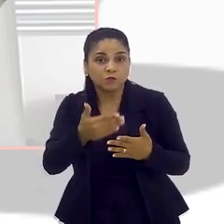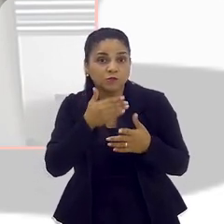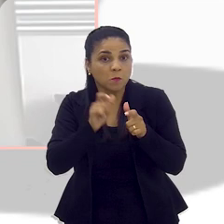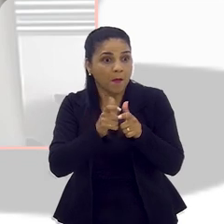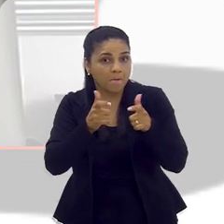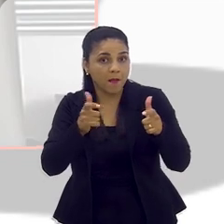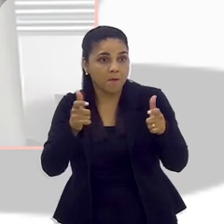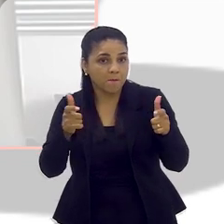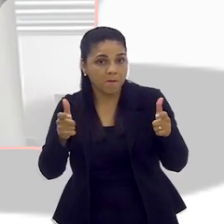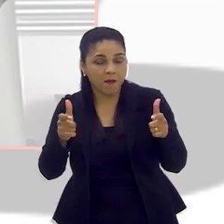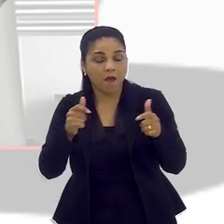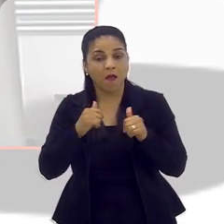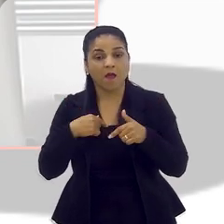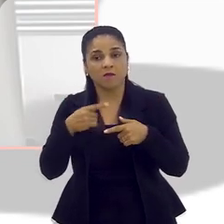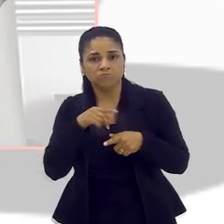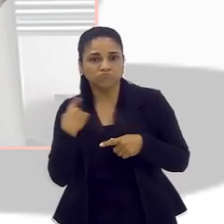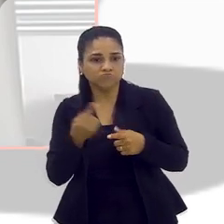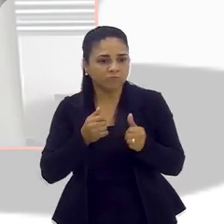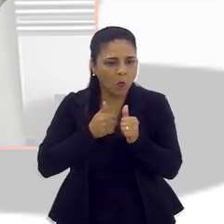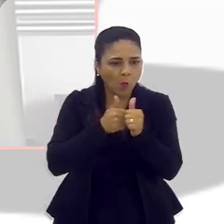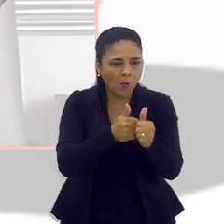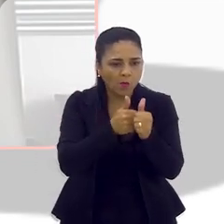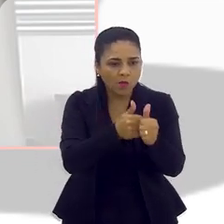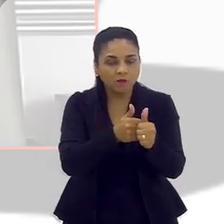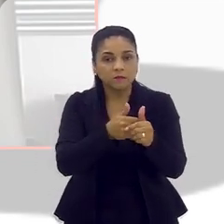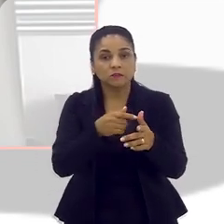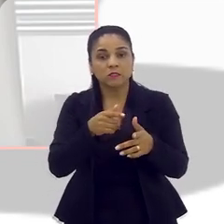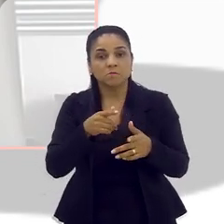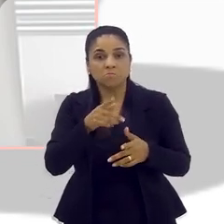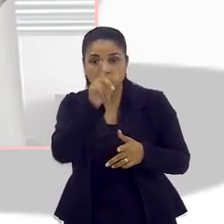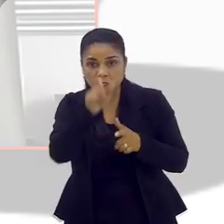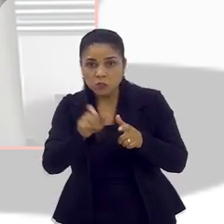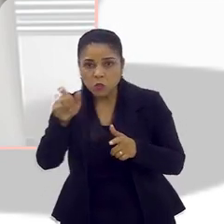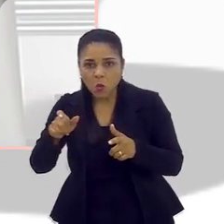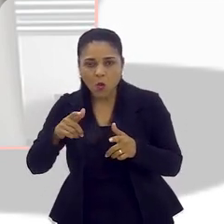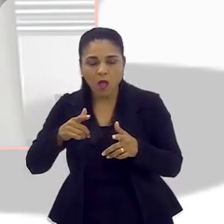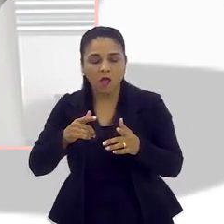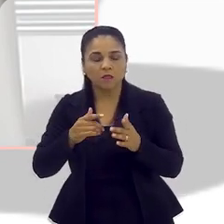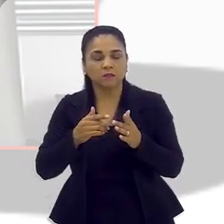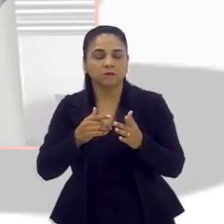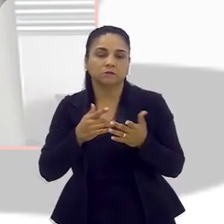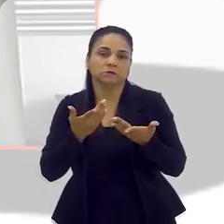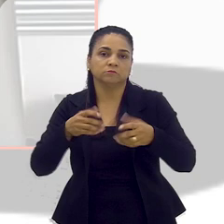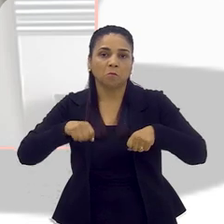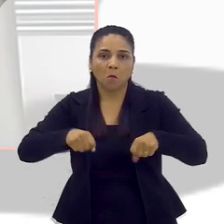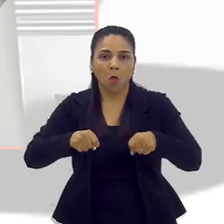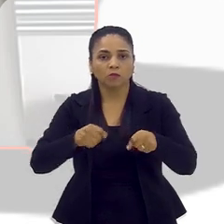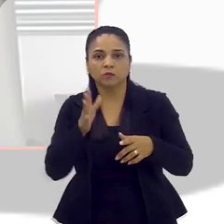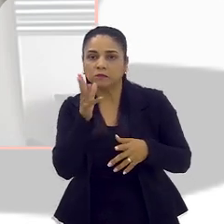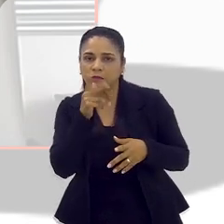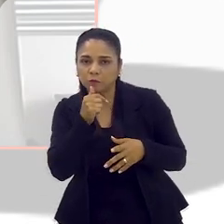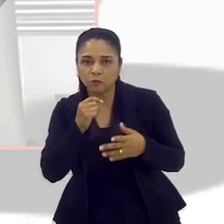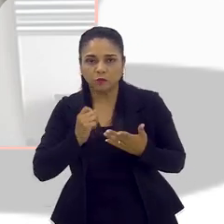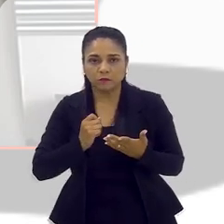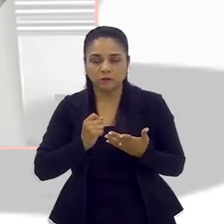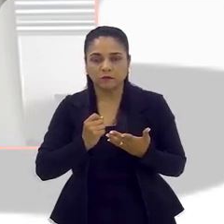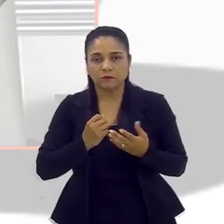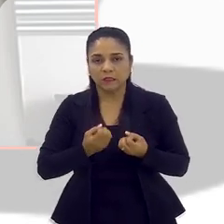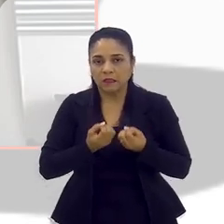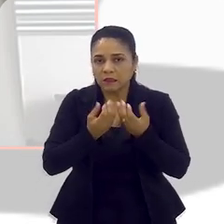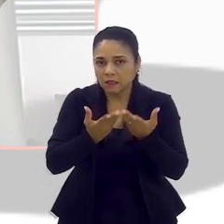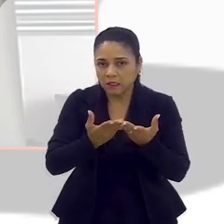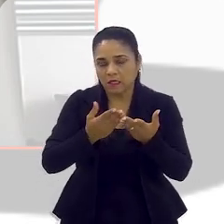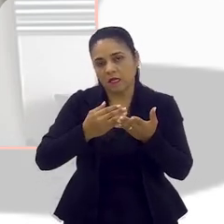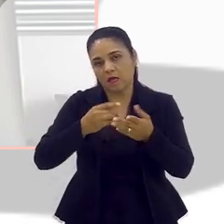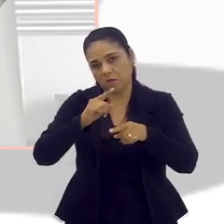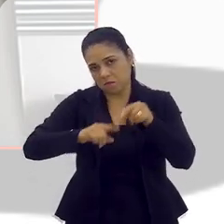foi acompanhando, a gente viu que tinha gente que saía de casa armada porque o entregador demorou com o produto,